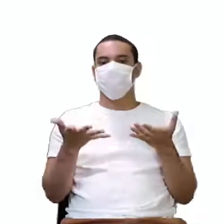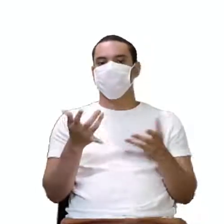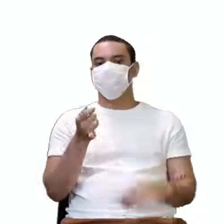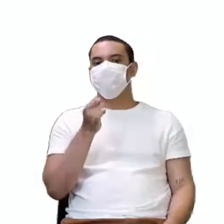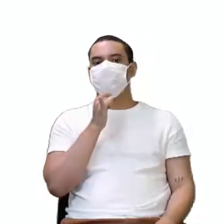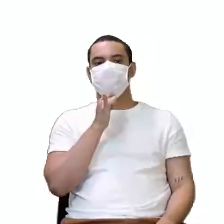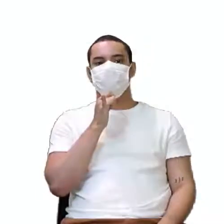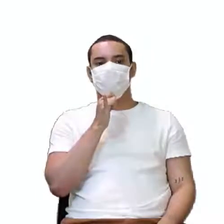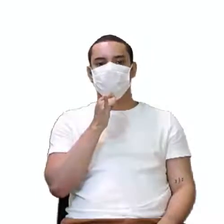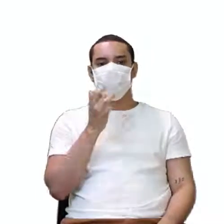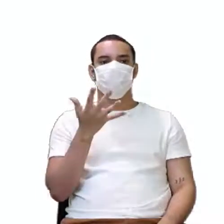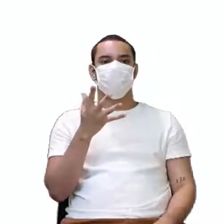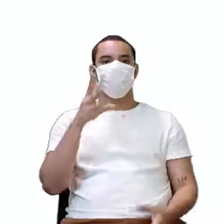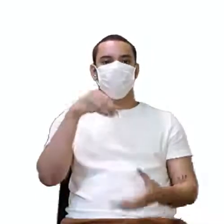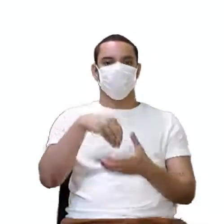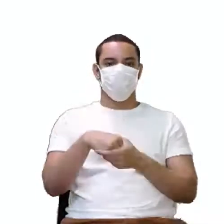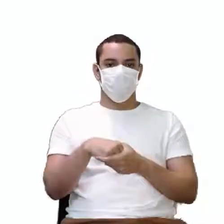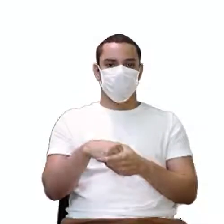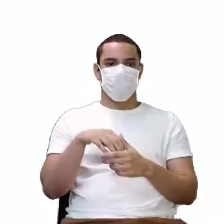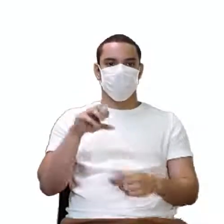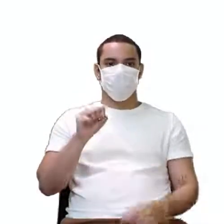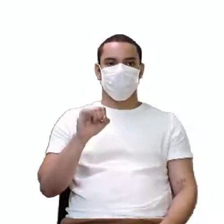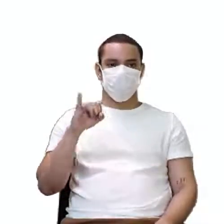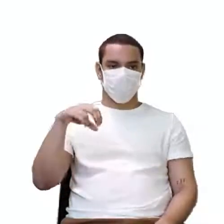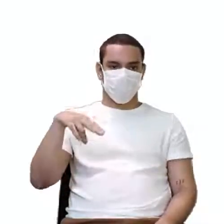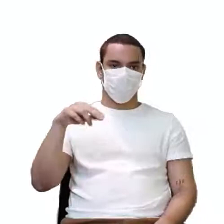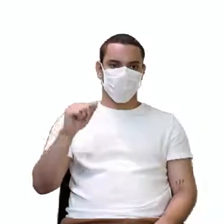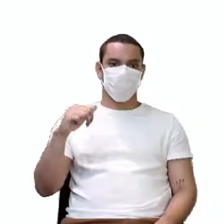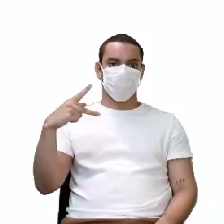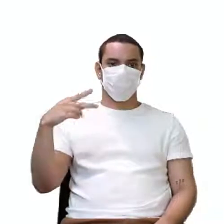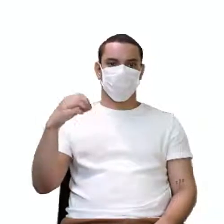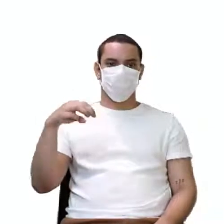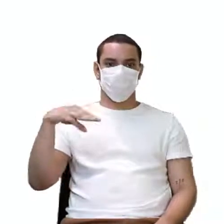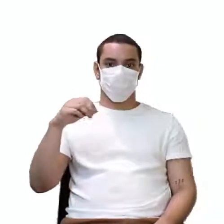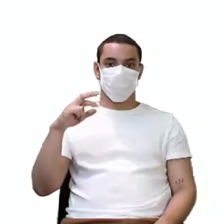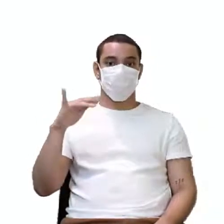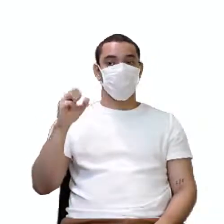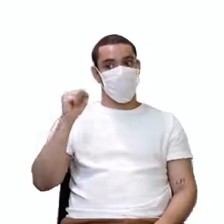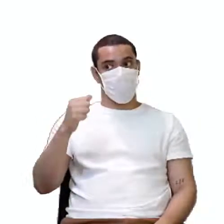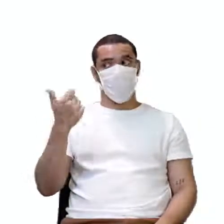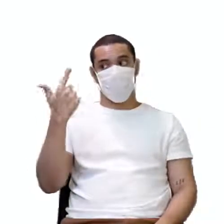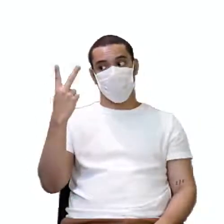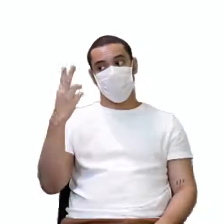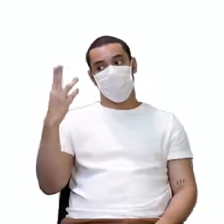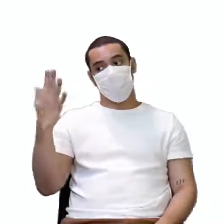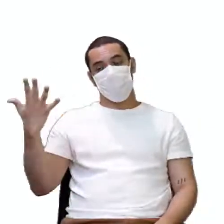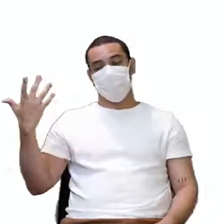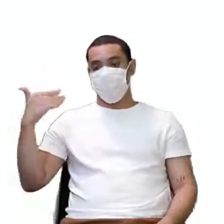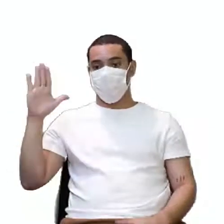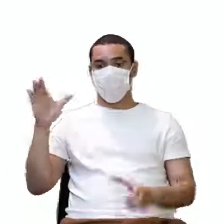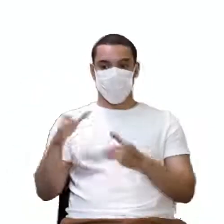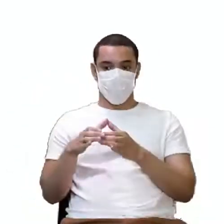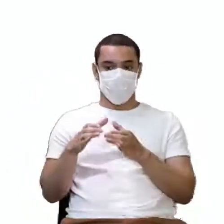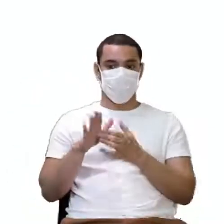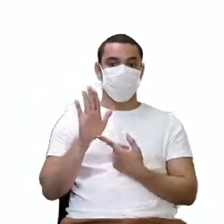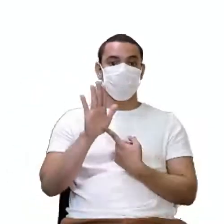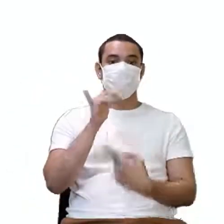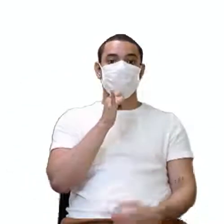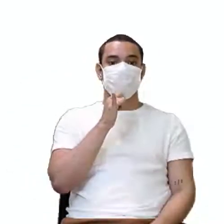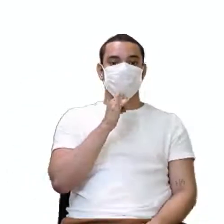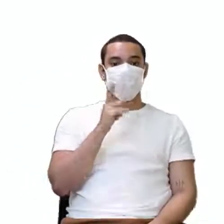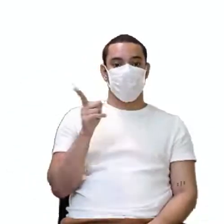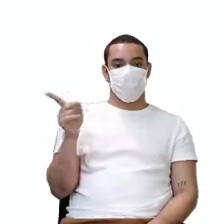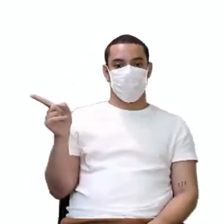As sinapomorfias também podem ser compartilhadas por 2 ou até mais grupos, tá, galera? E a gente trouxe aqui o exemplo